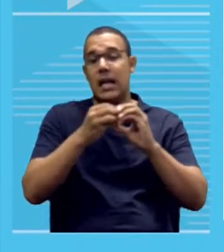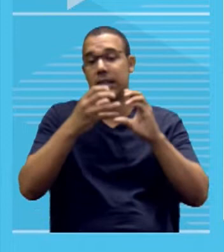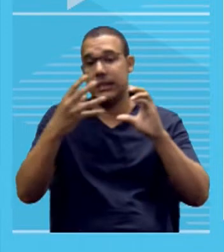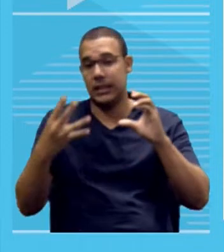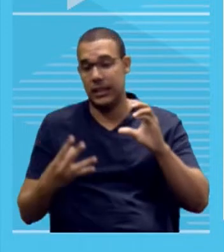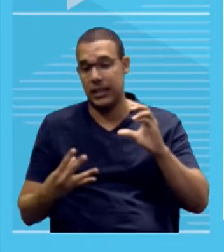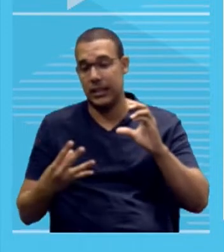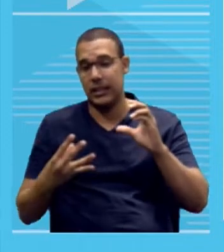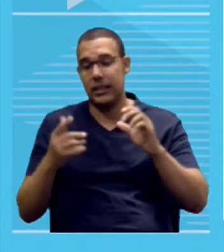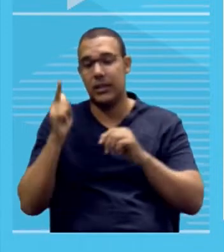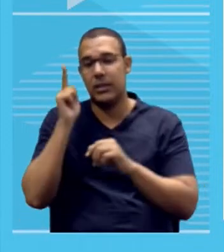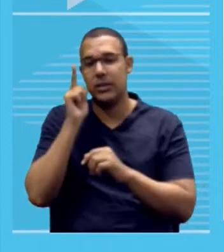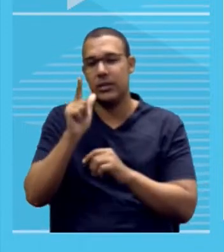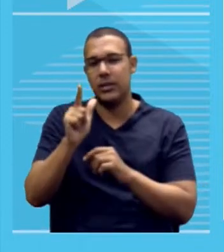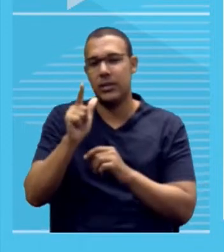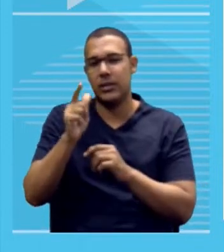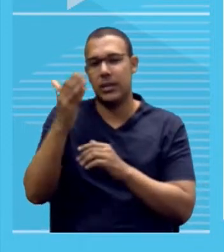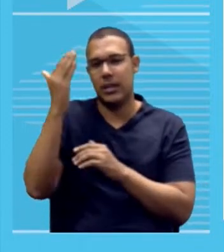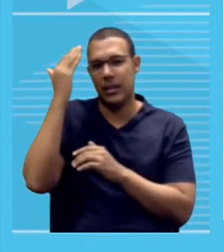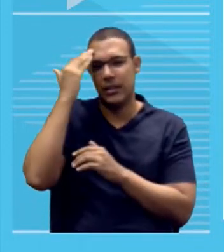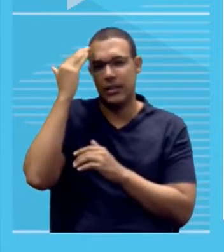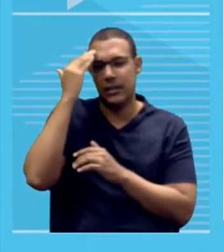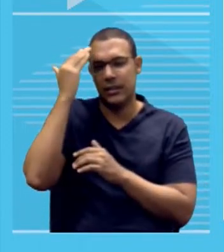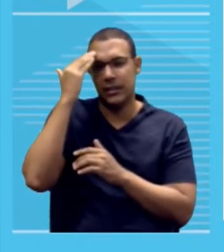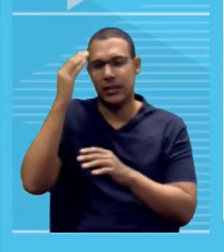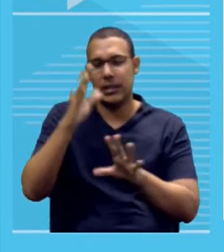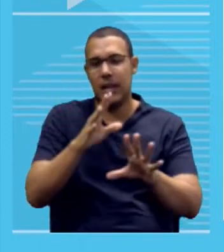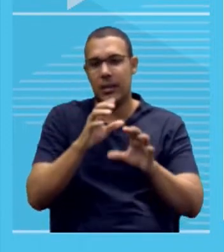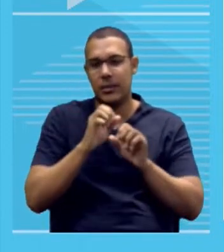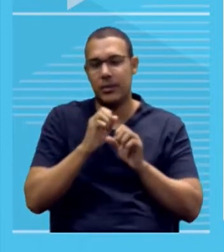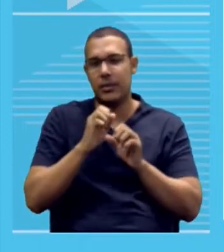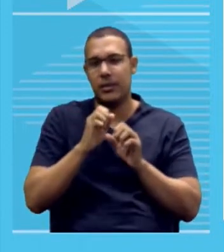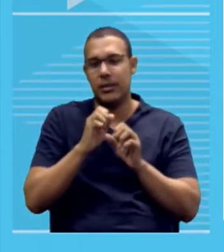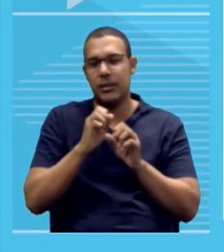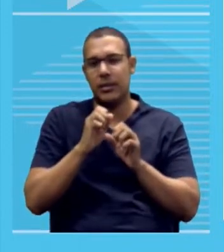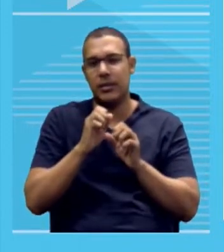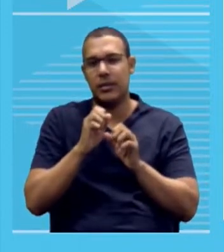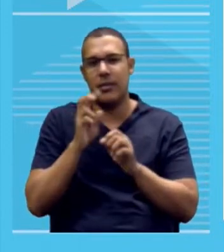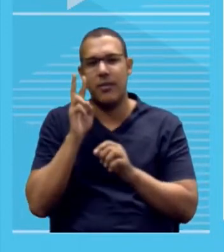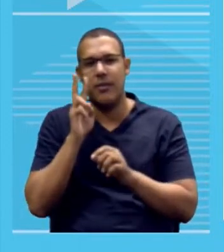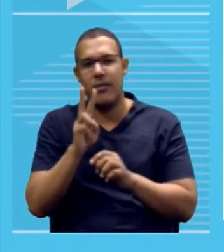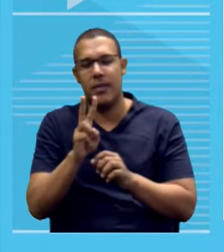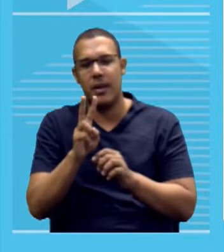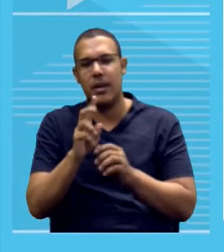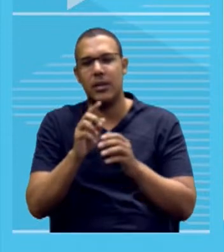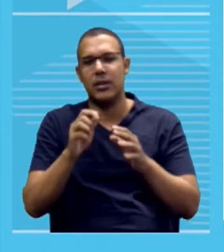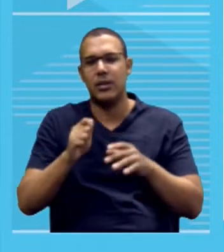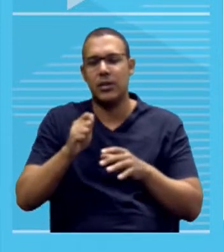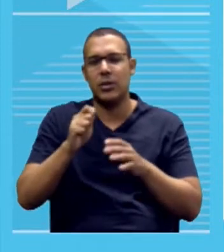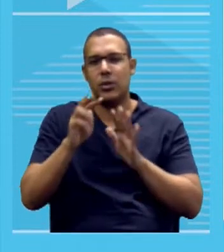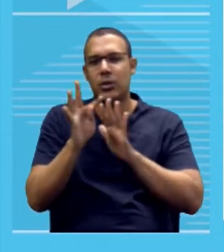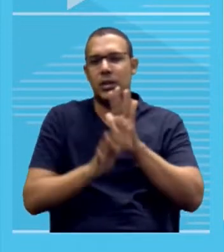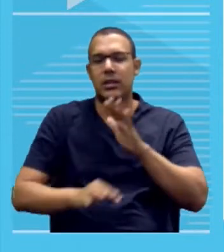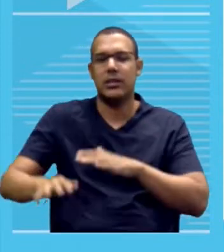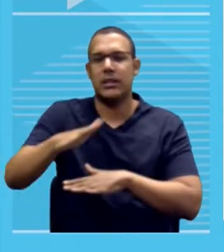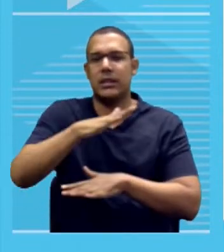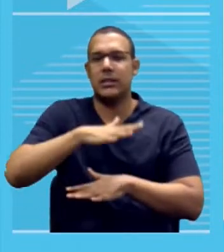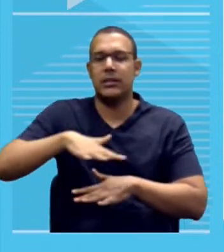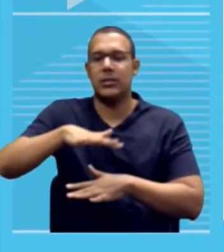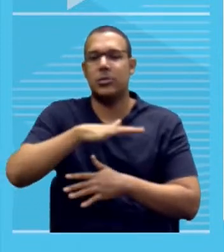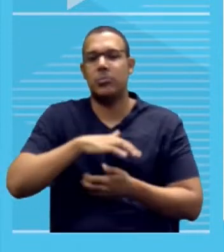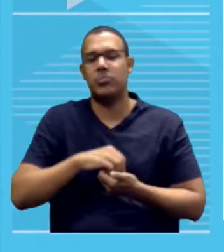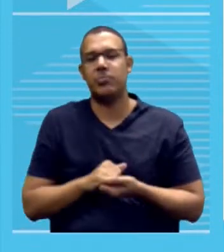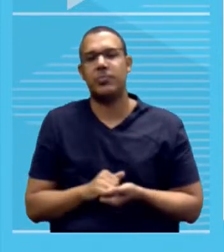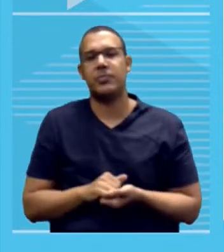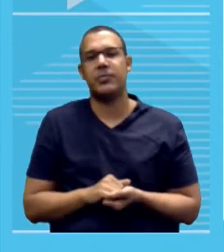conseguem compreender conseguem adquirir a partir daquela Geral do texto tá gente é